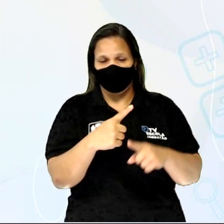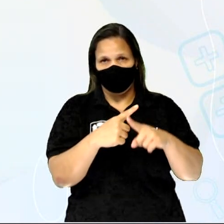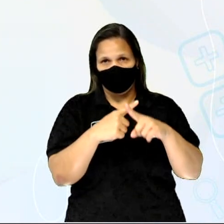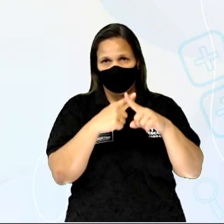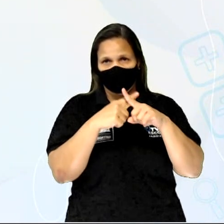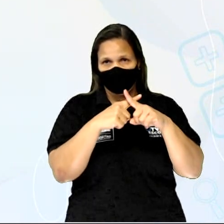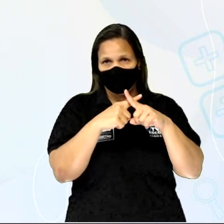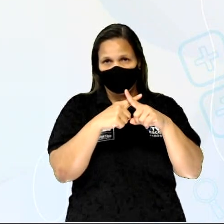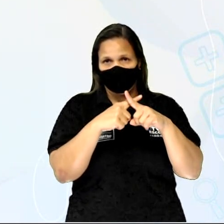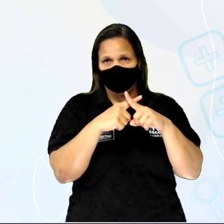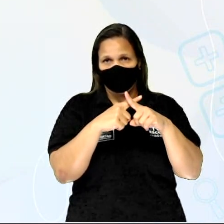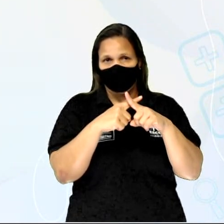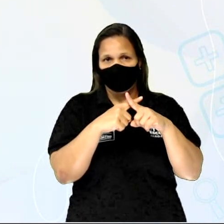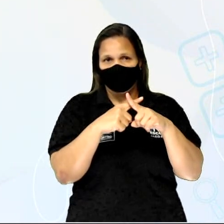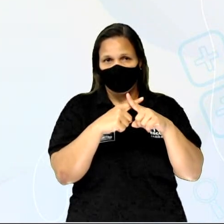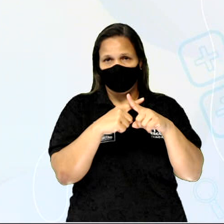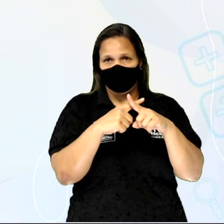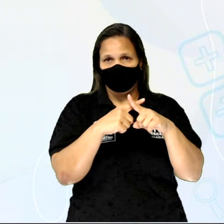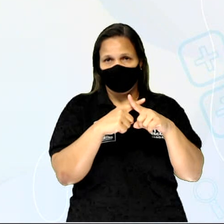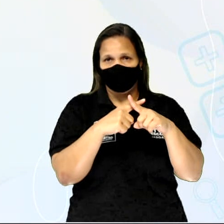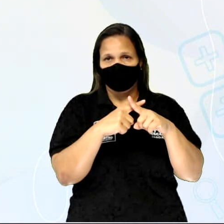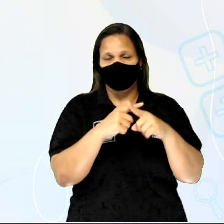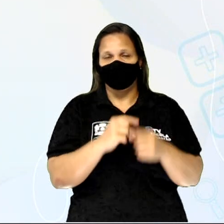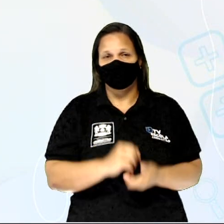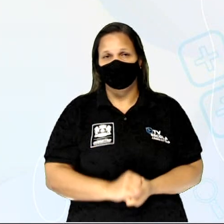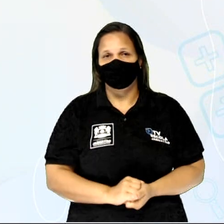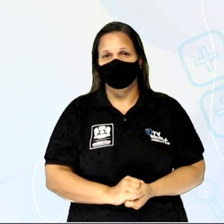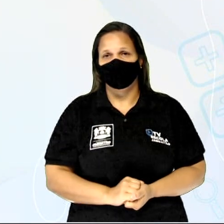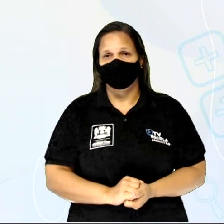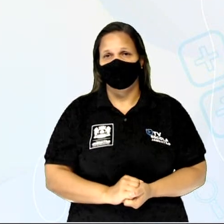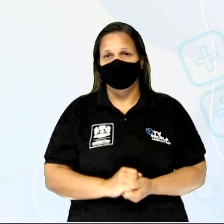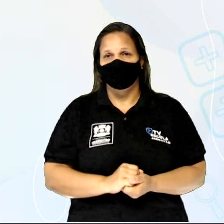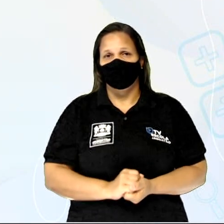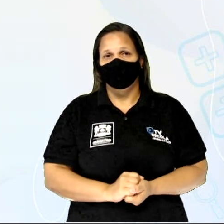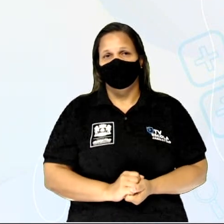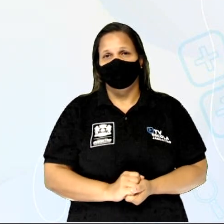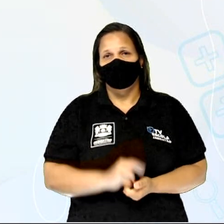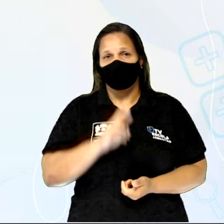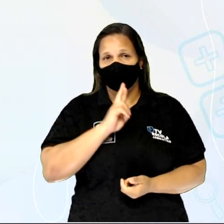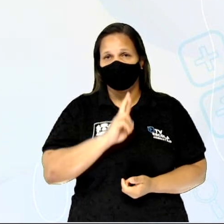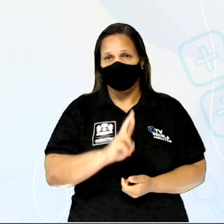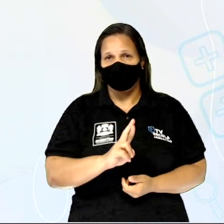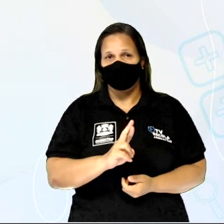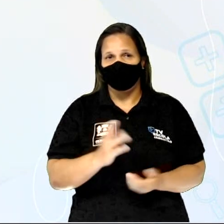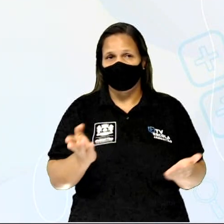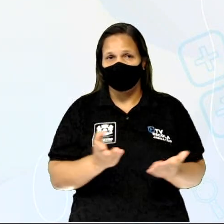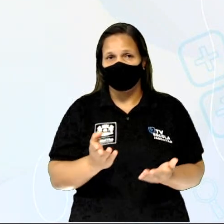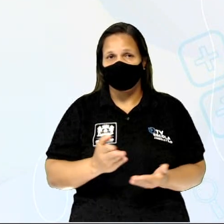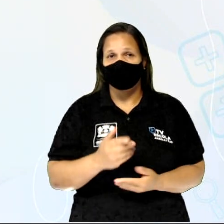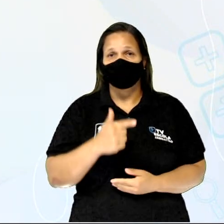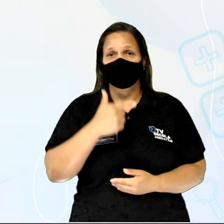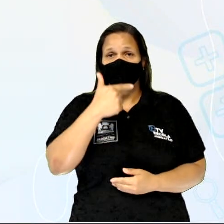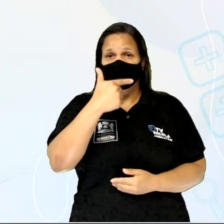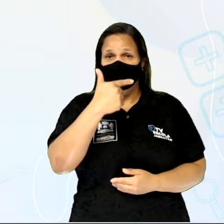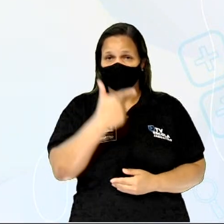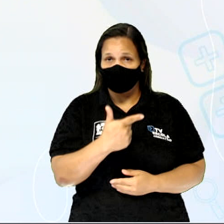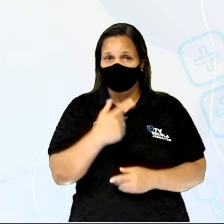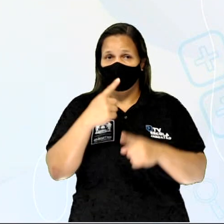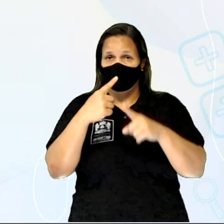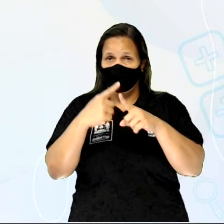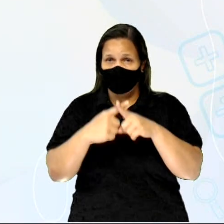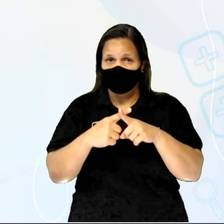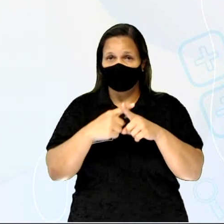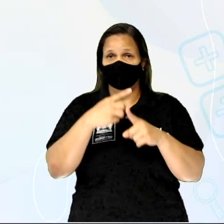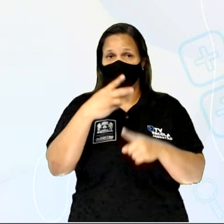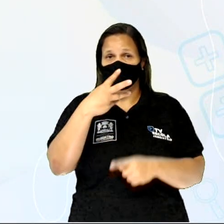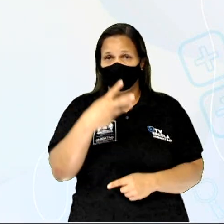de vezes passei o traço vamos resolver duas vezes três isso mesmo